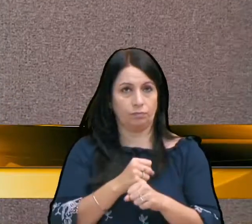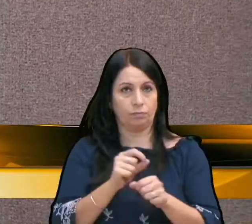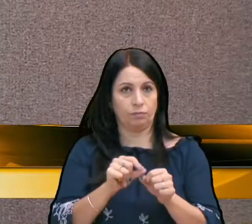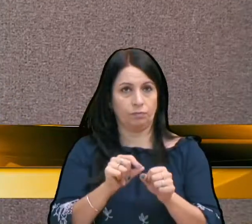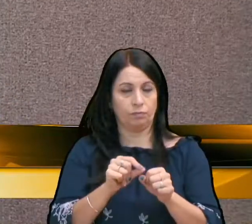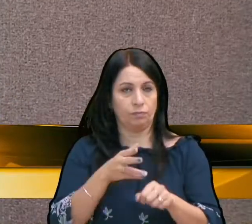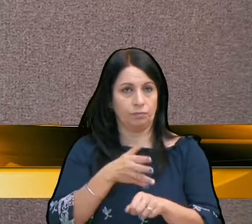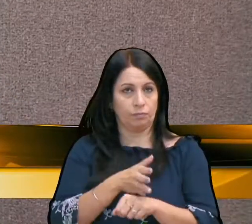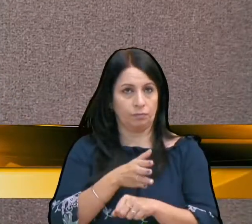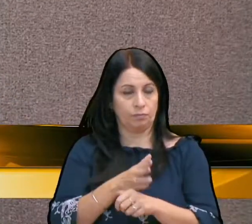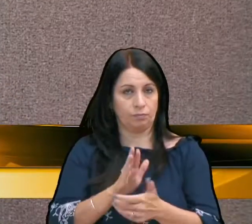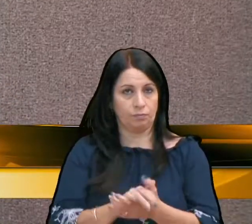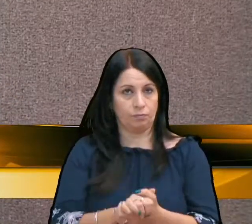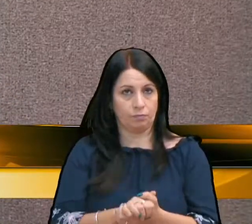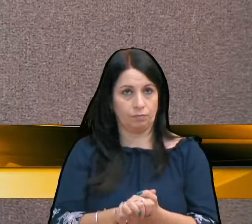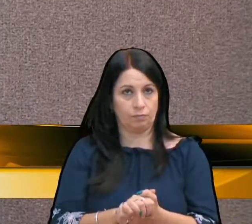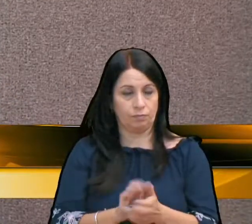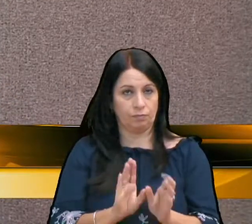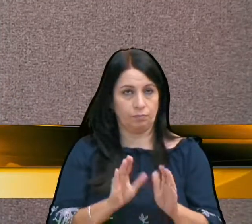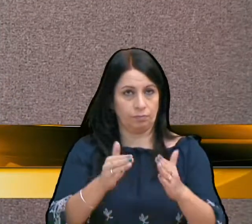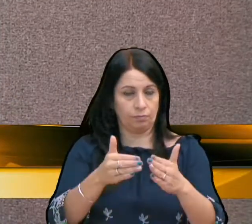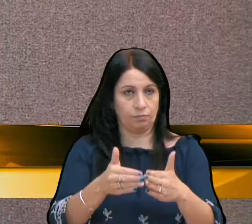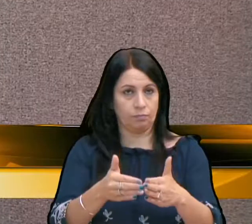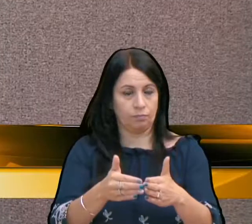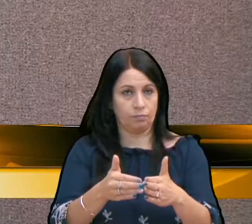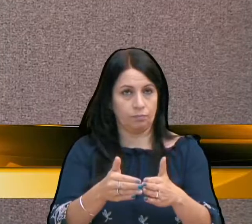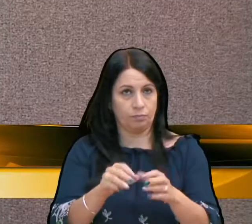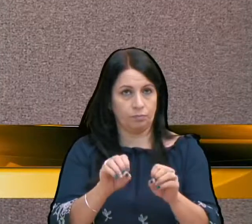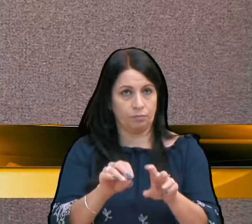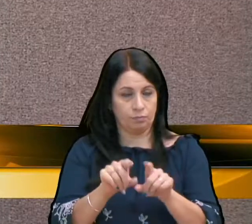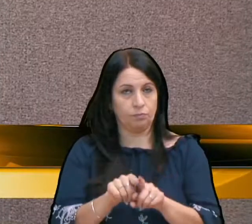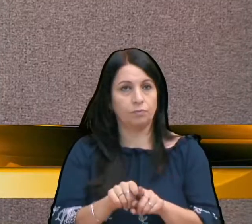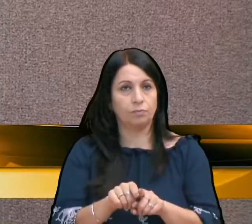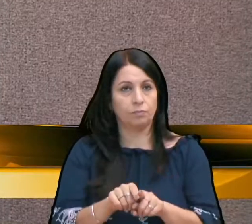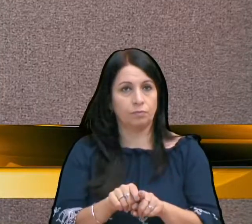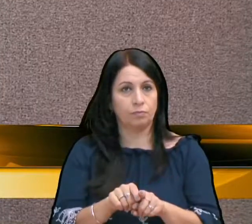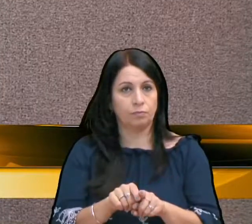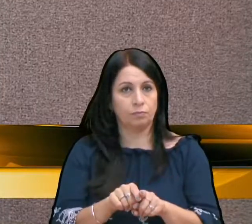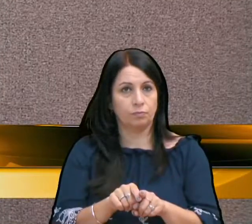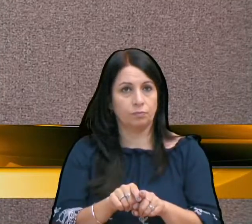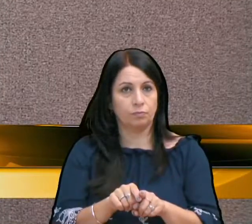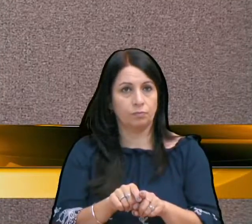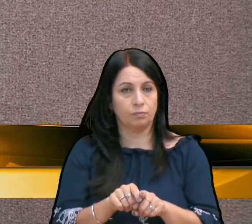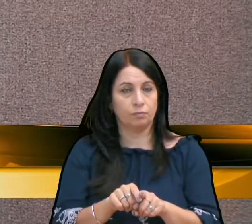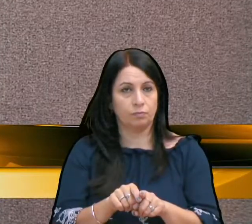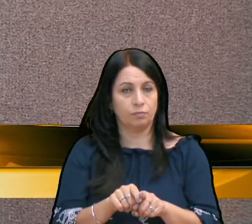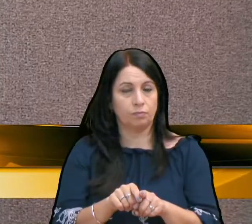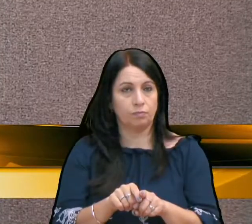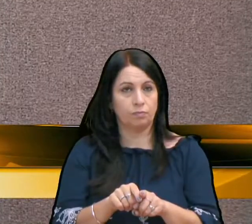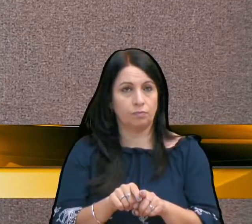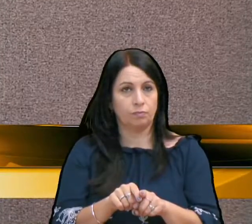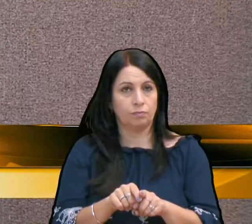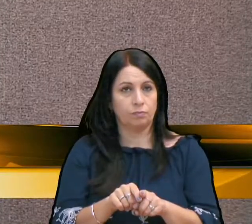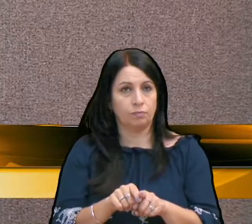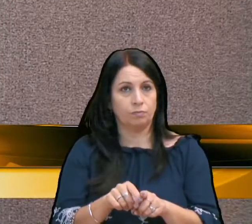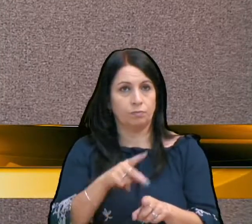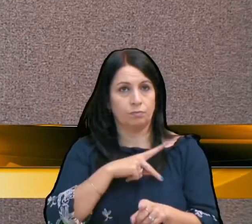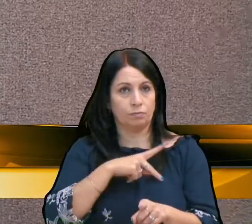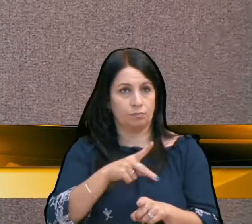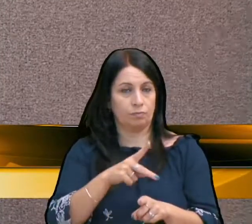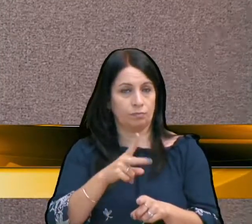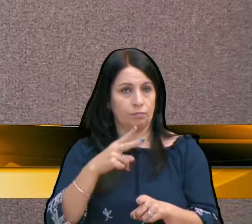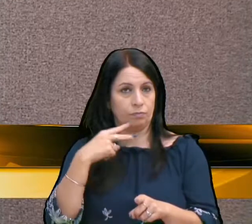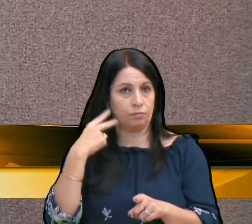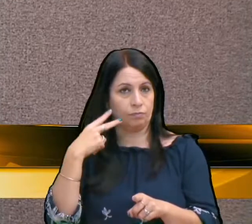fazendo parte da Comissão de Educação, da qual a presidência é com